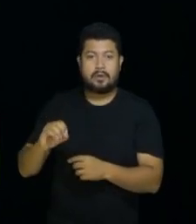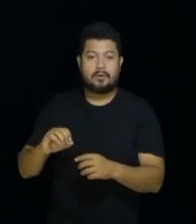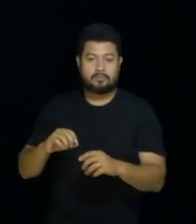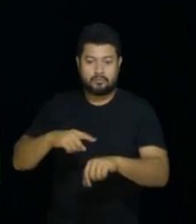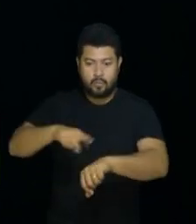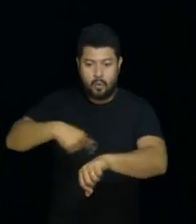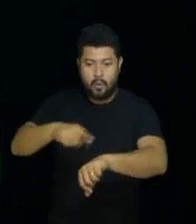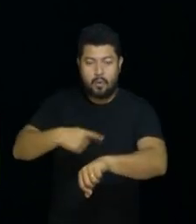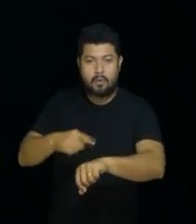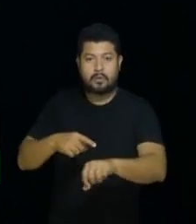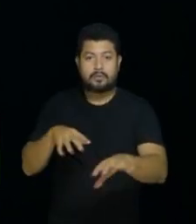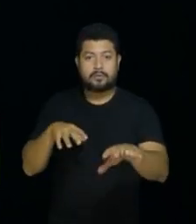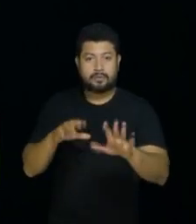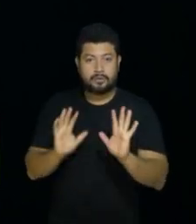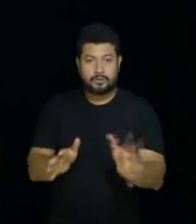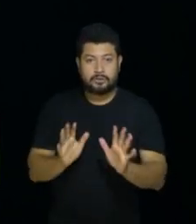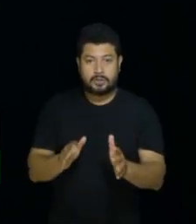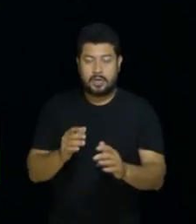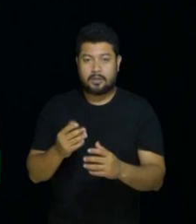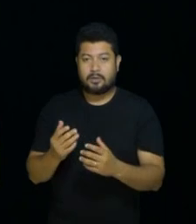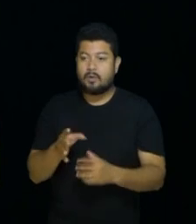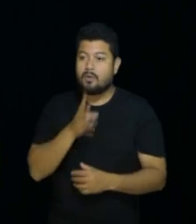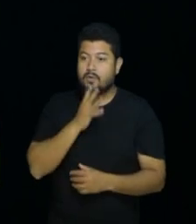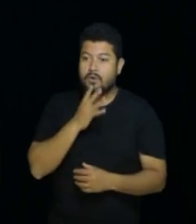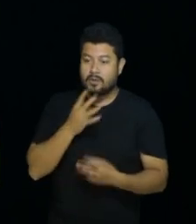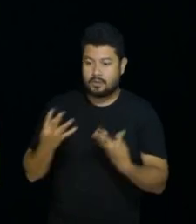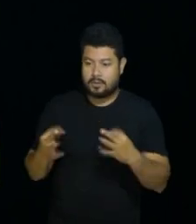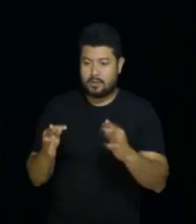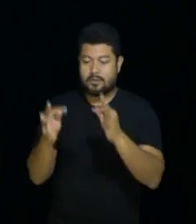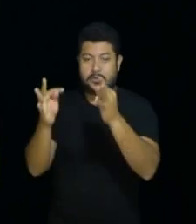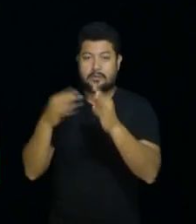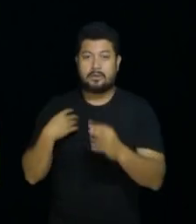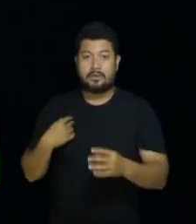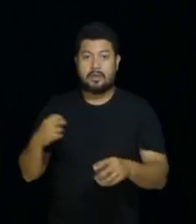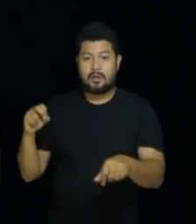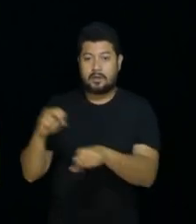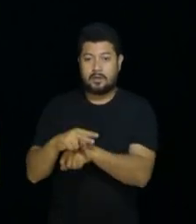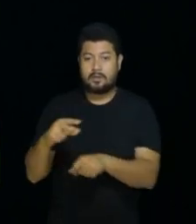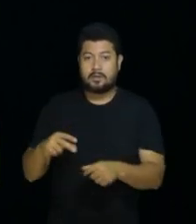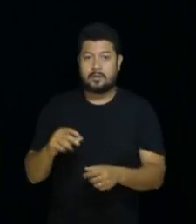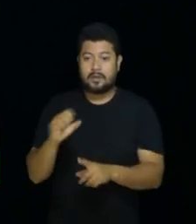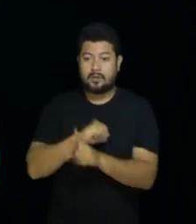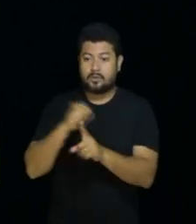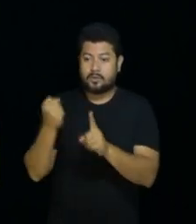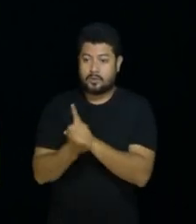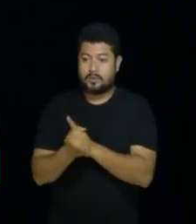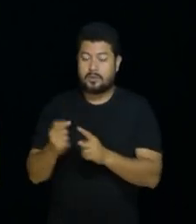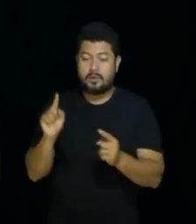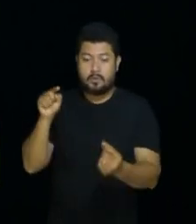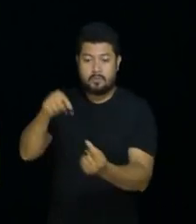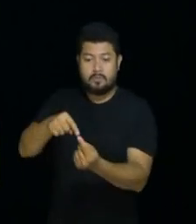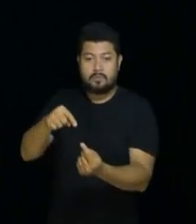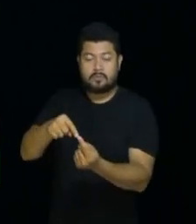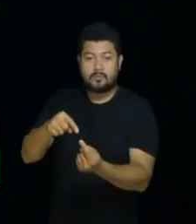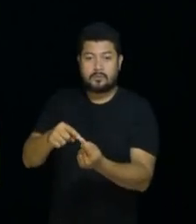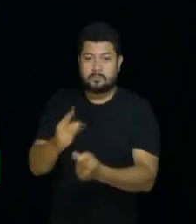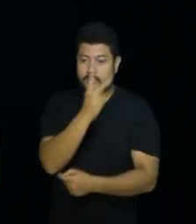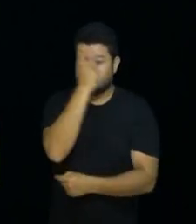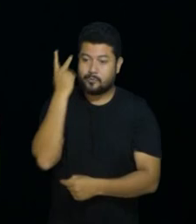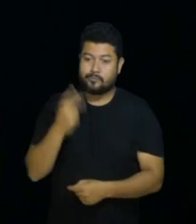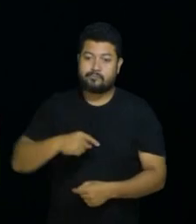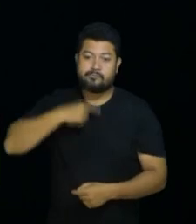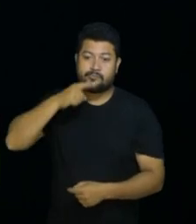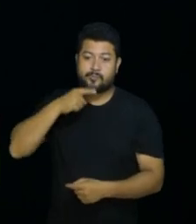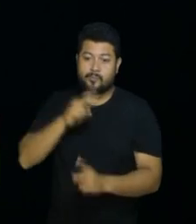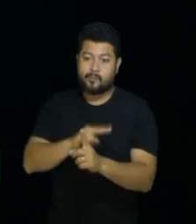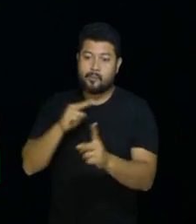possam conhecer tecnologias e entrar no mercado de trabalho. Ele tem um cunho social, ele tem um objetivo que as pessoas que não têm uma perspectiva